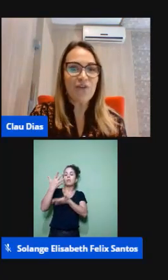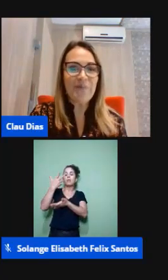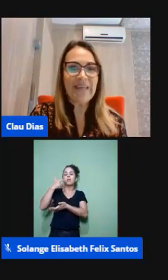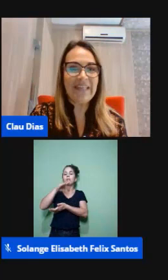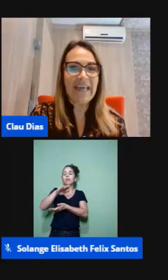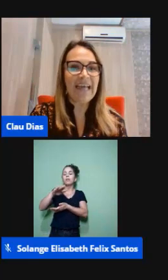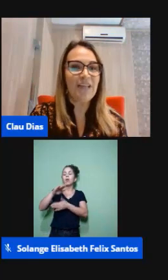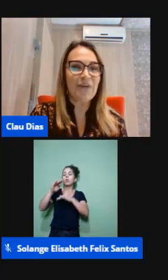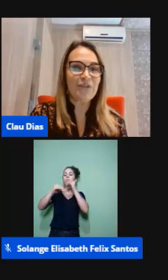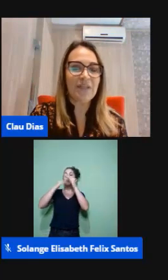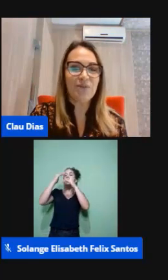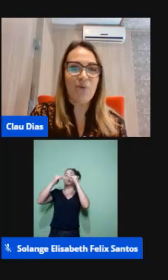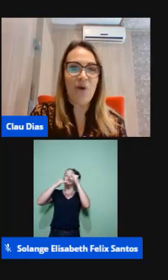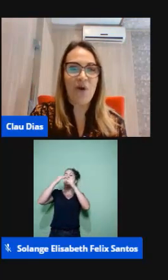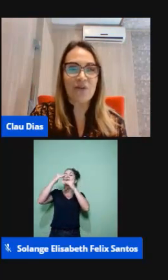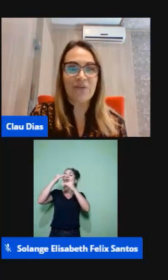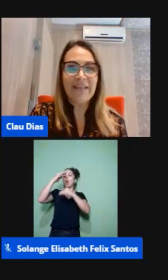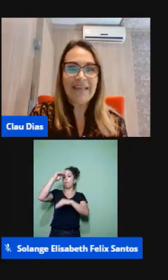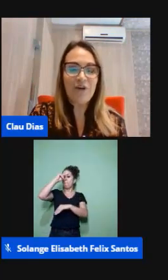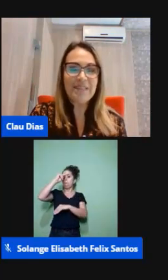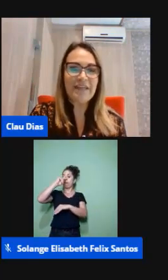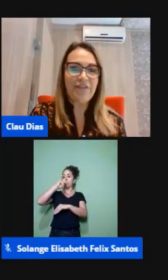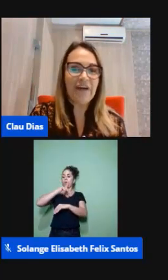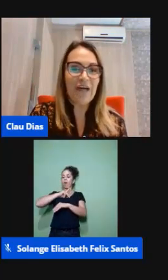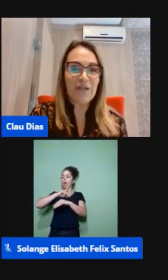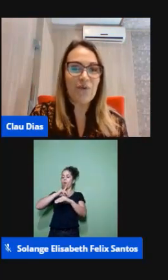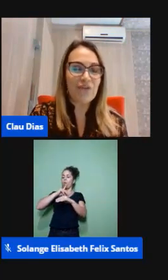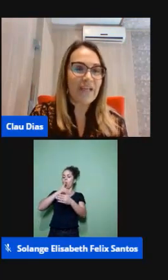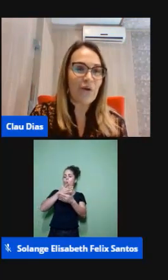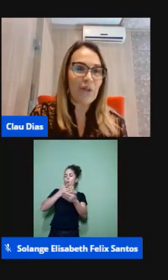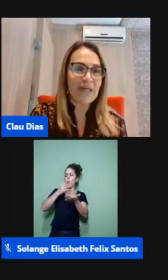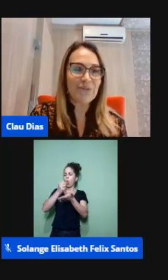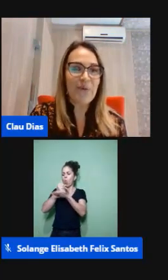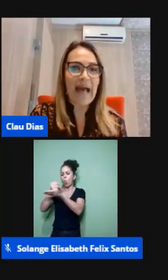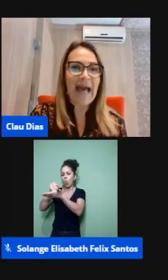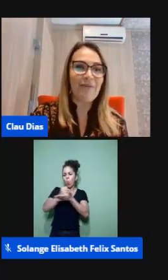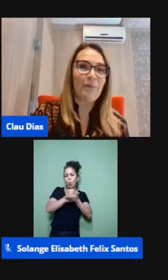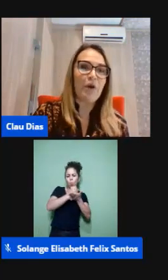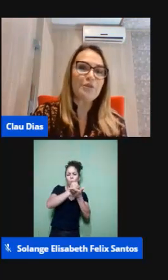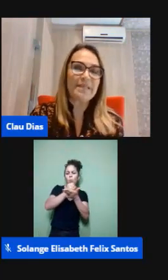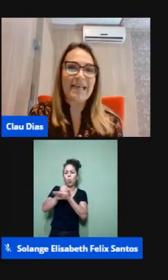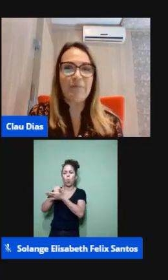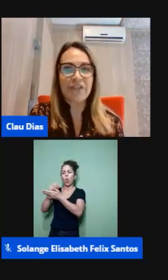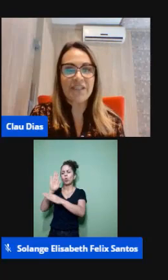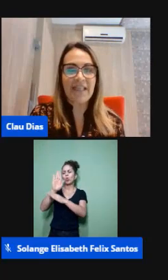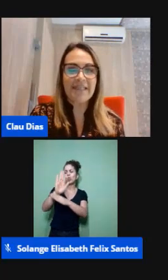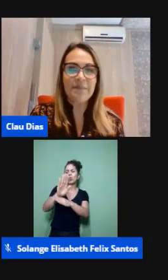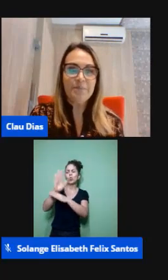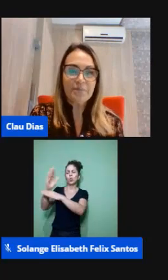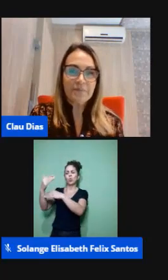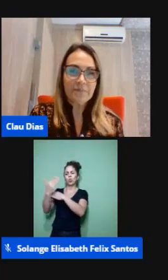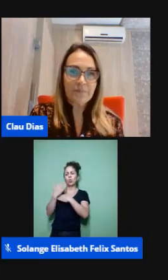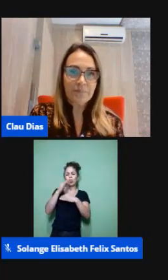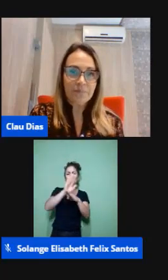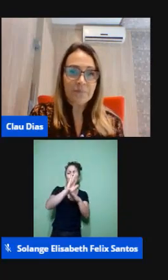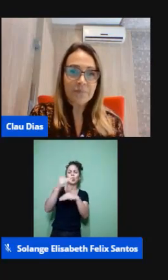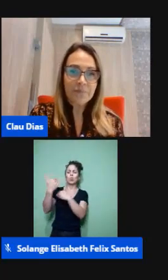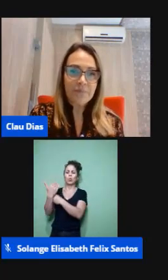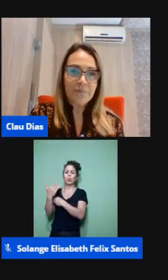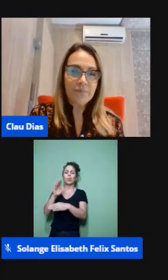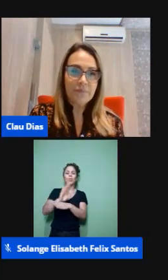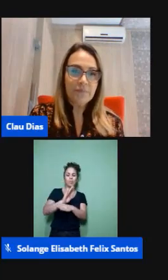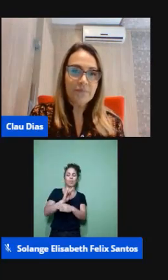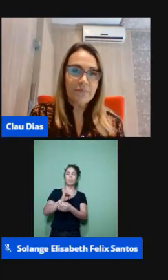sua autonomia, né? Ali um ajudando o outro, observando, o outro ia colocando água. Pode passar, por gentileza?